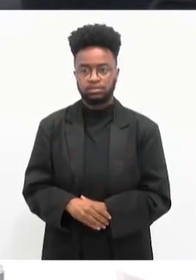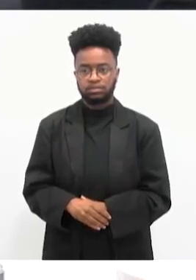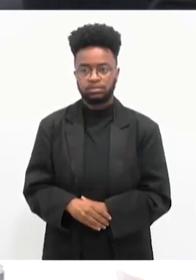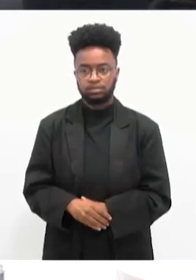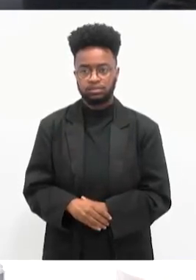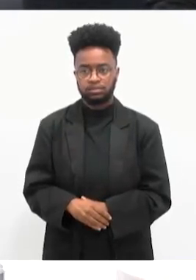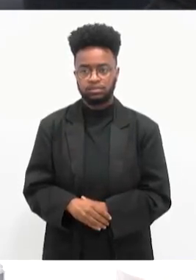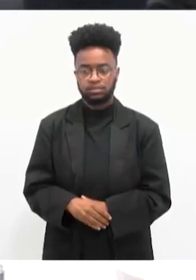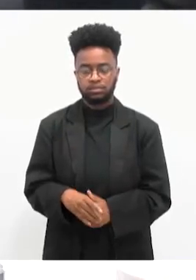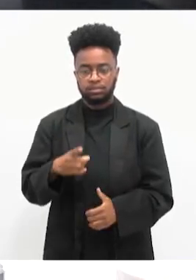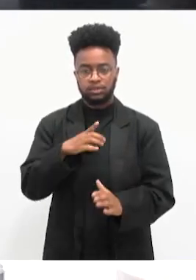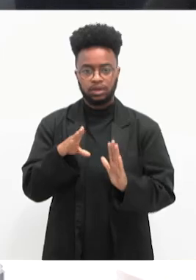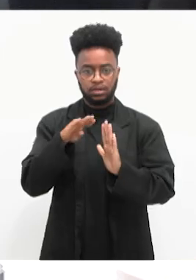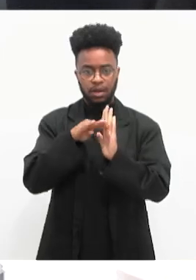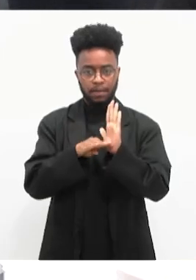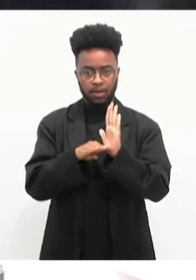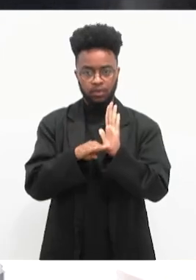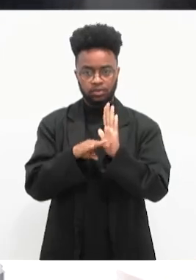As emendas estão na pauta.